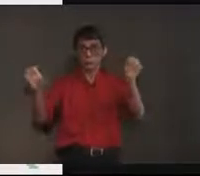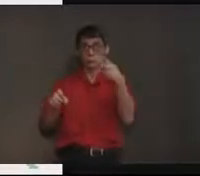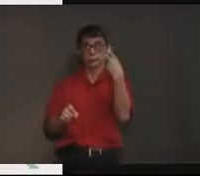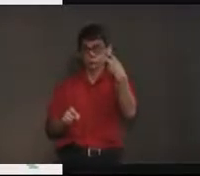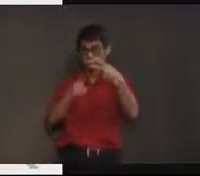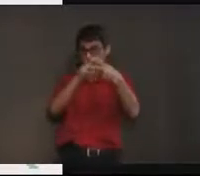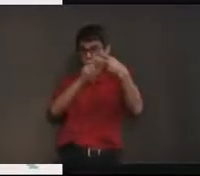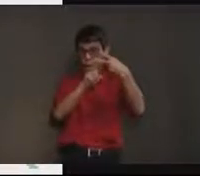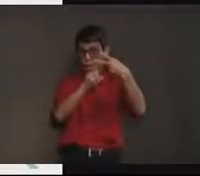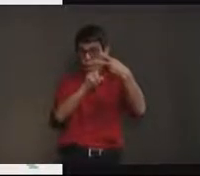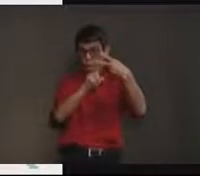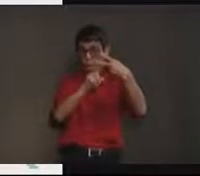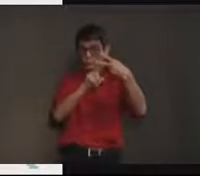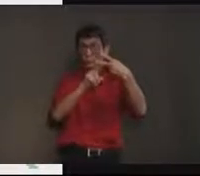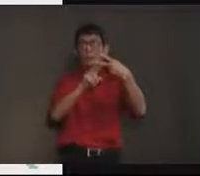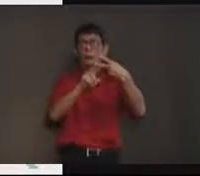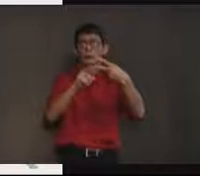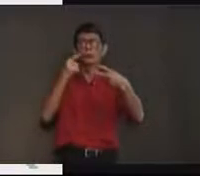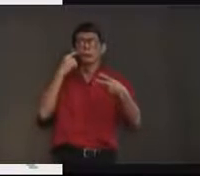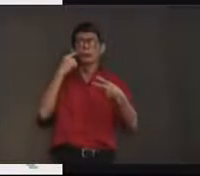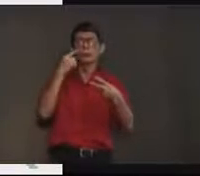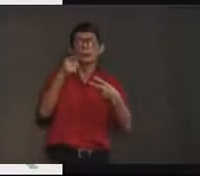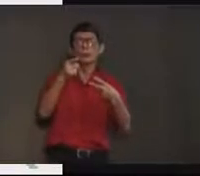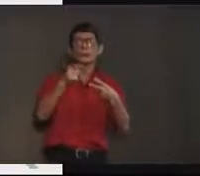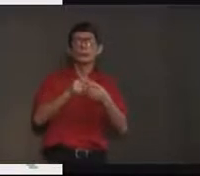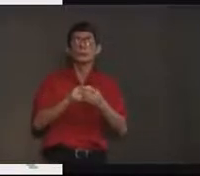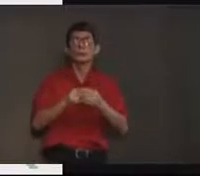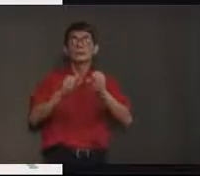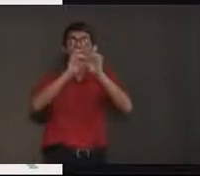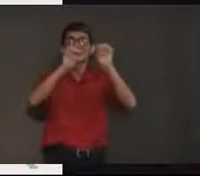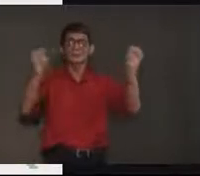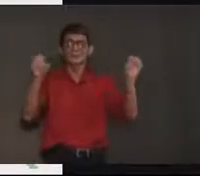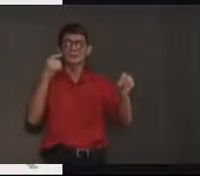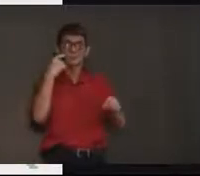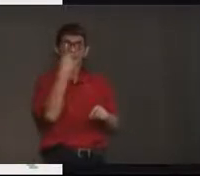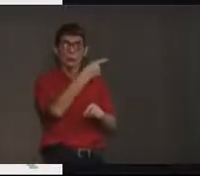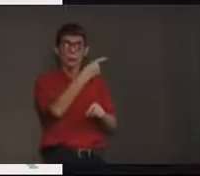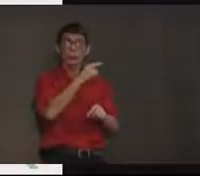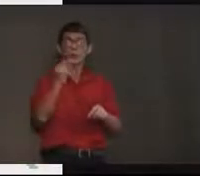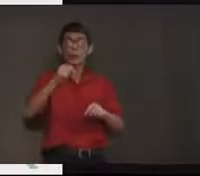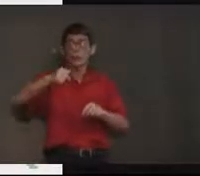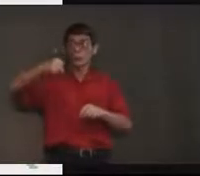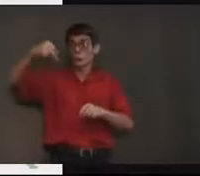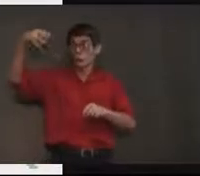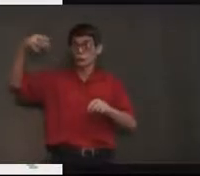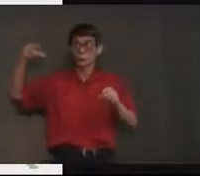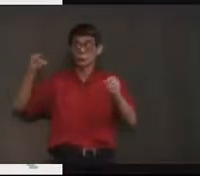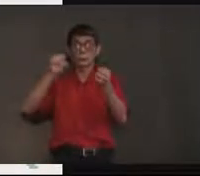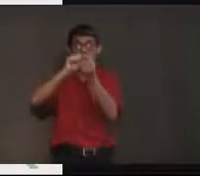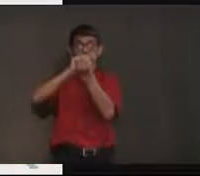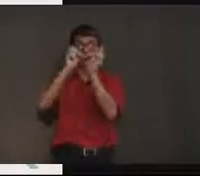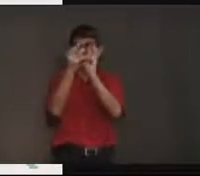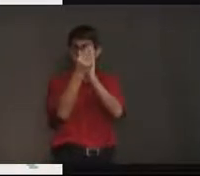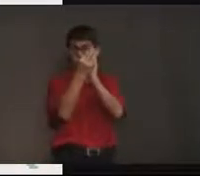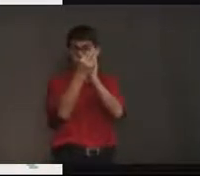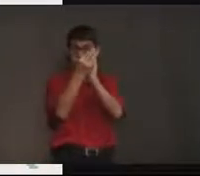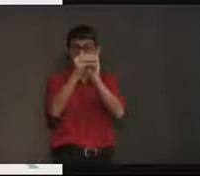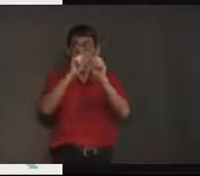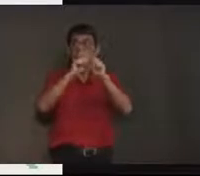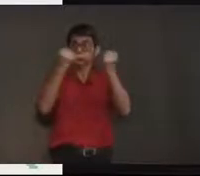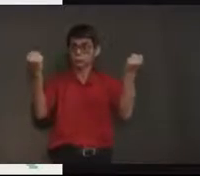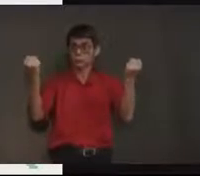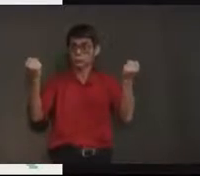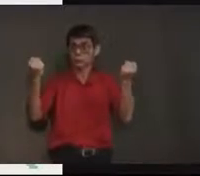onde fixe são intensidades de luz das luzes que se quebram o IV a